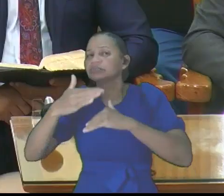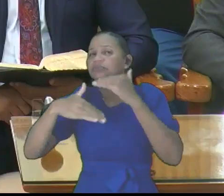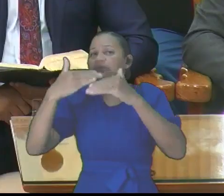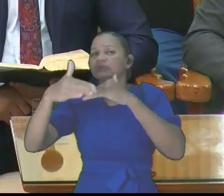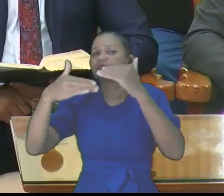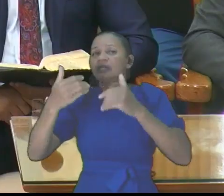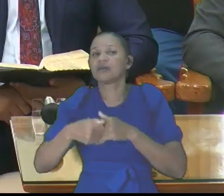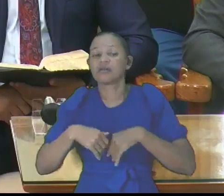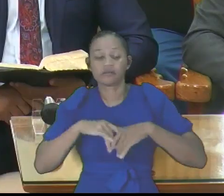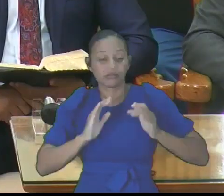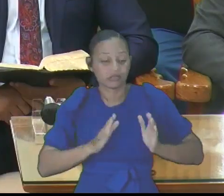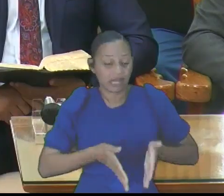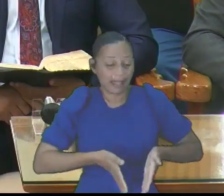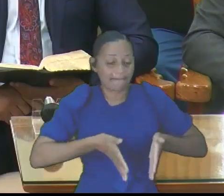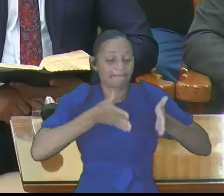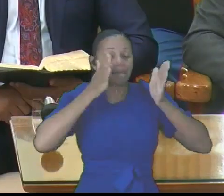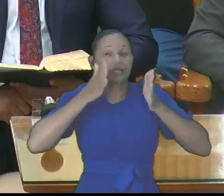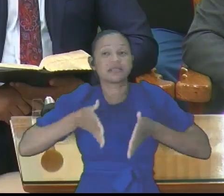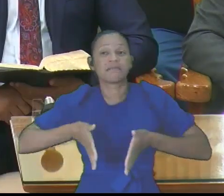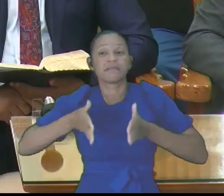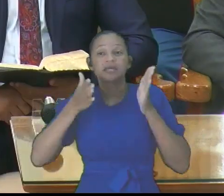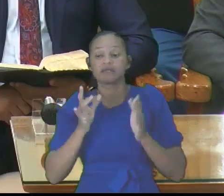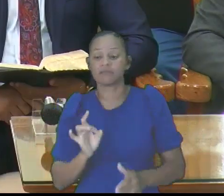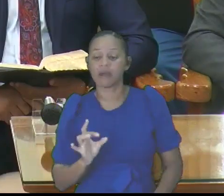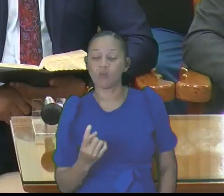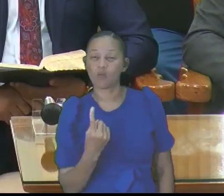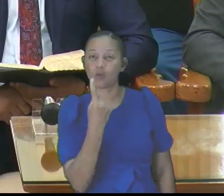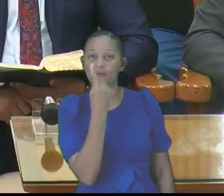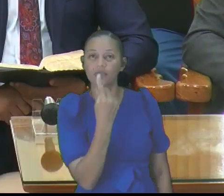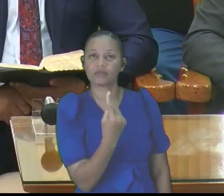imobiliário de apartamentos para uma pessoa.